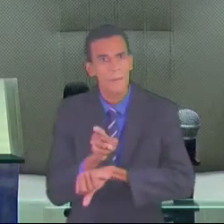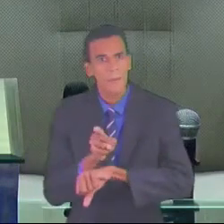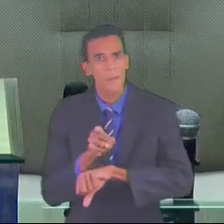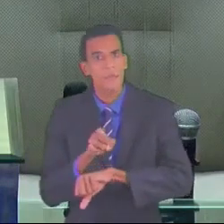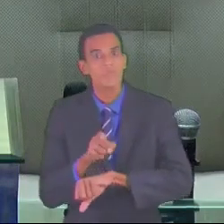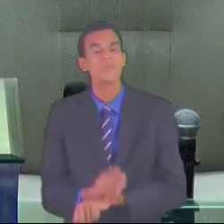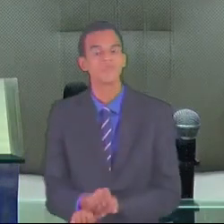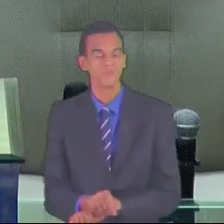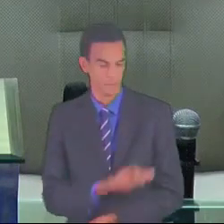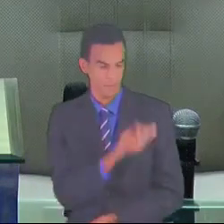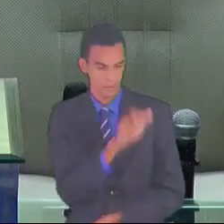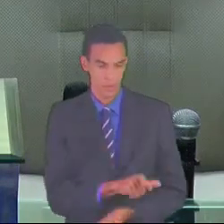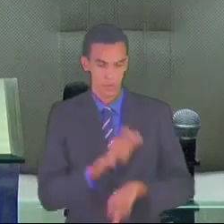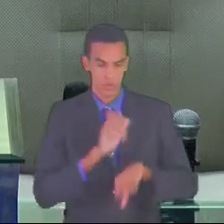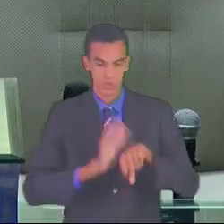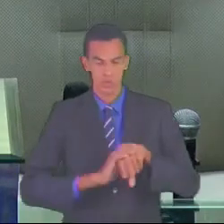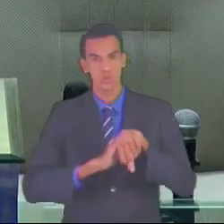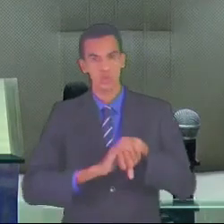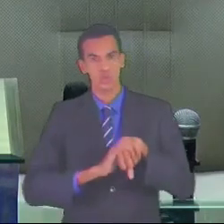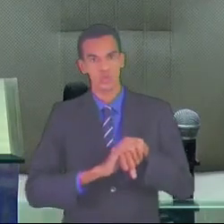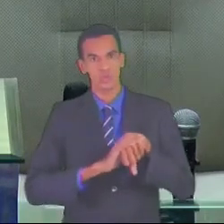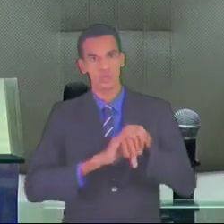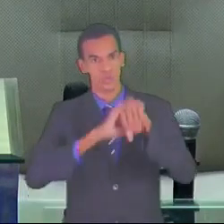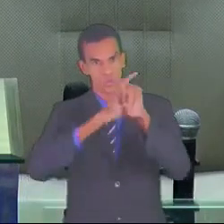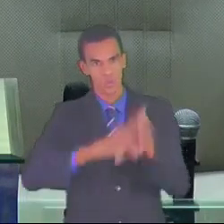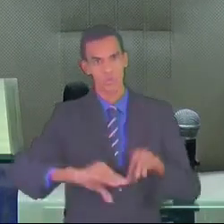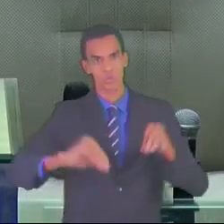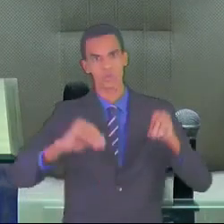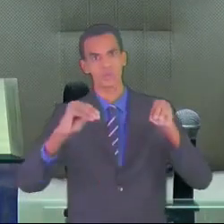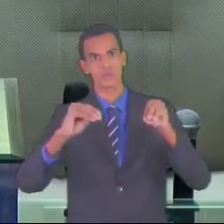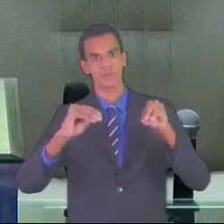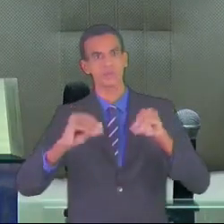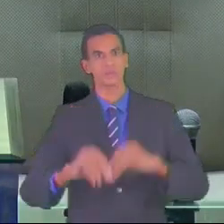o homem ficou são.